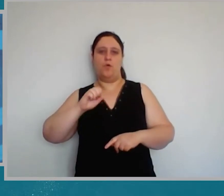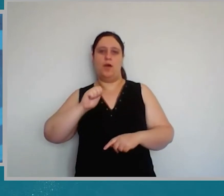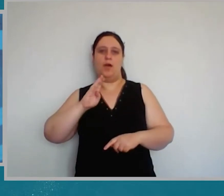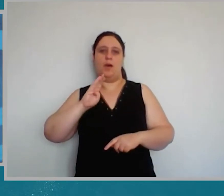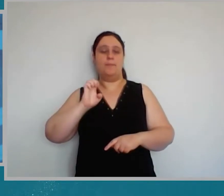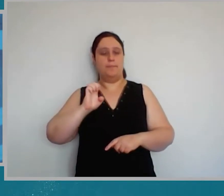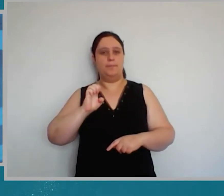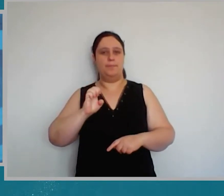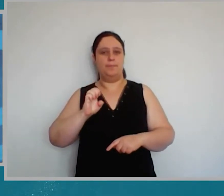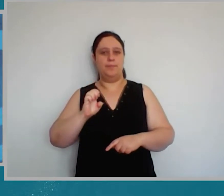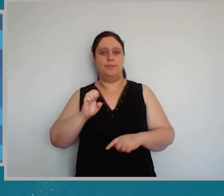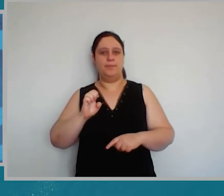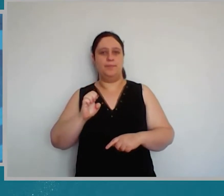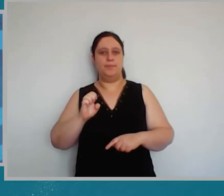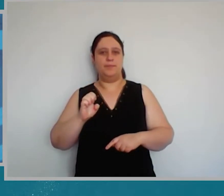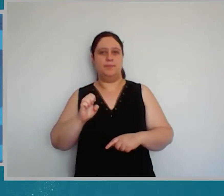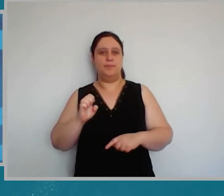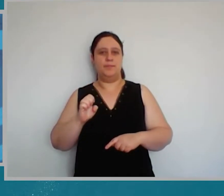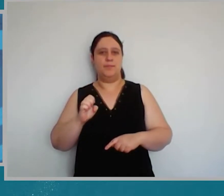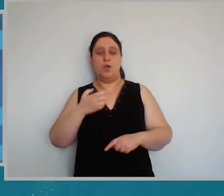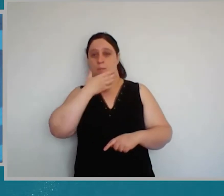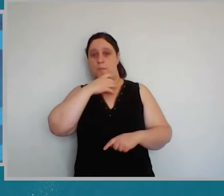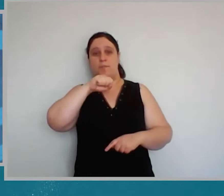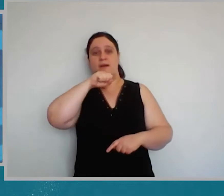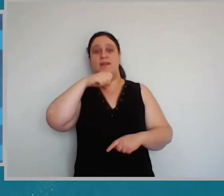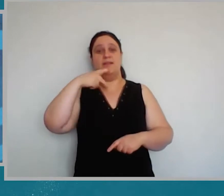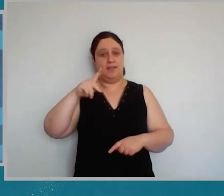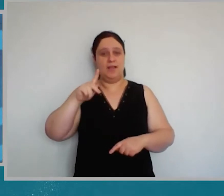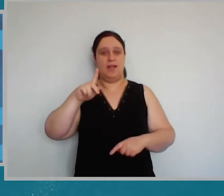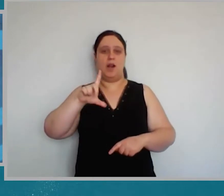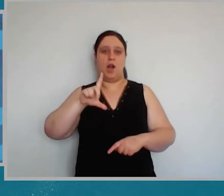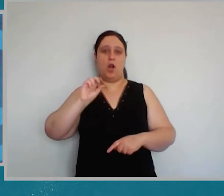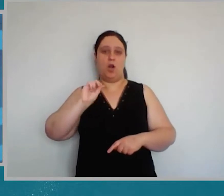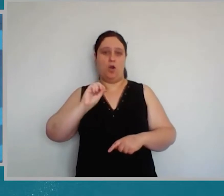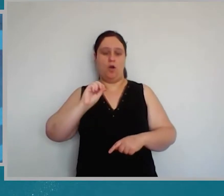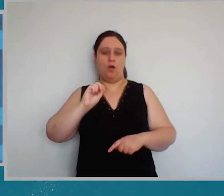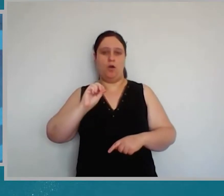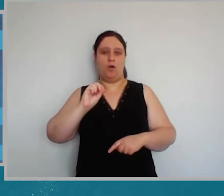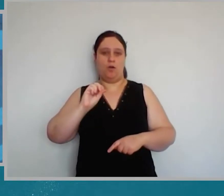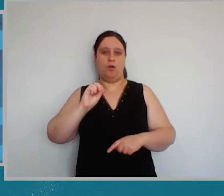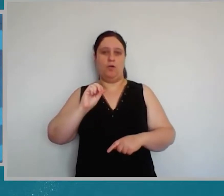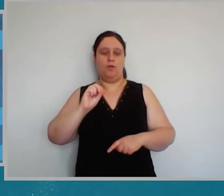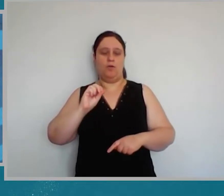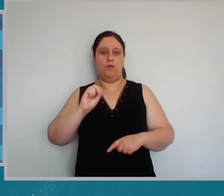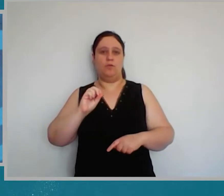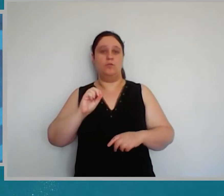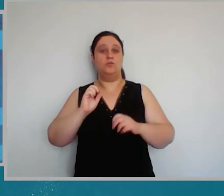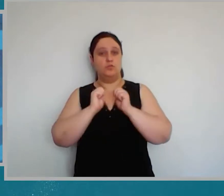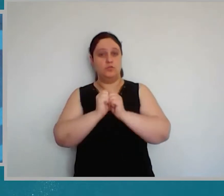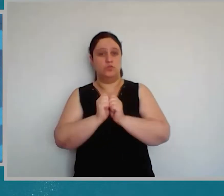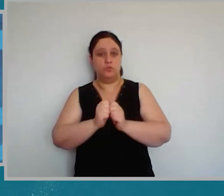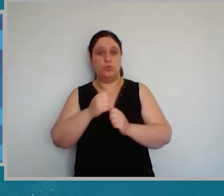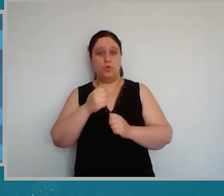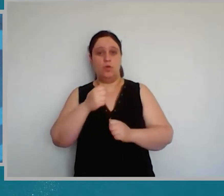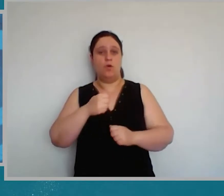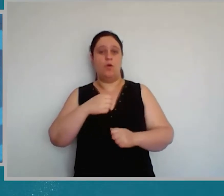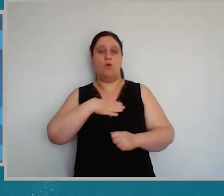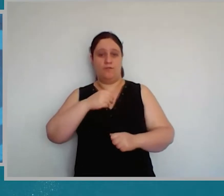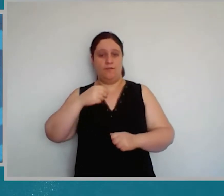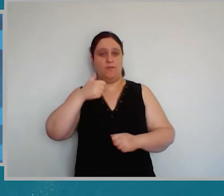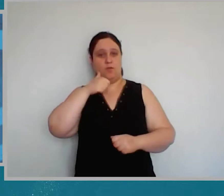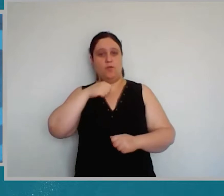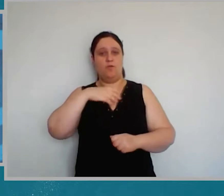sua própria filha. Quer dizer, era uma outra situação anormal. Portanto,